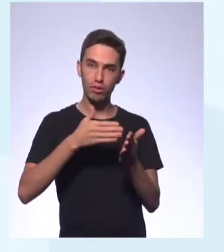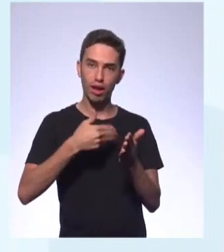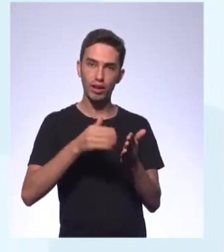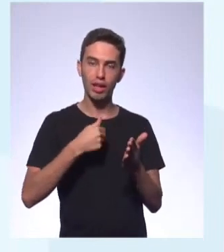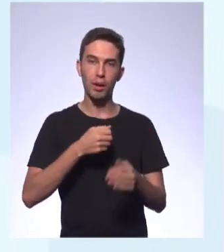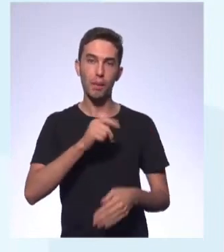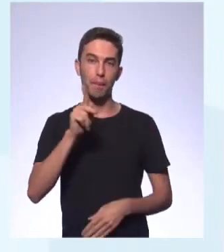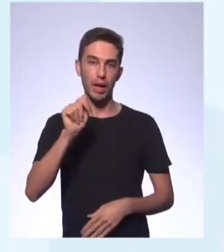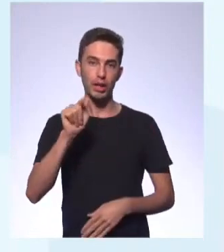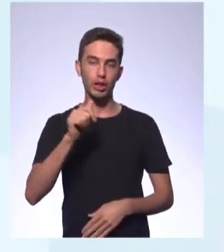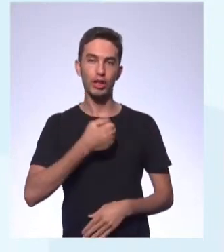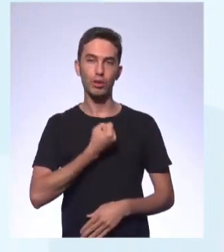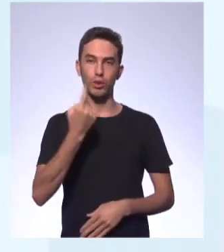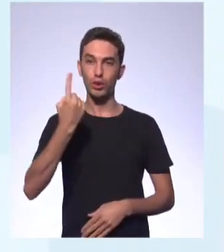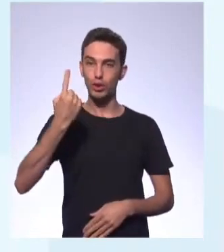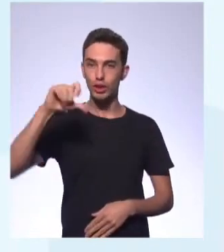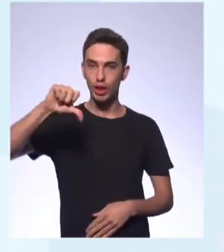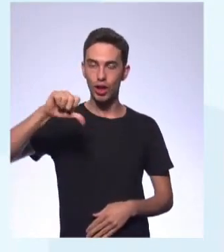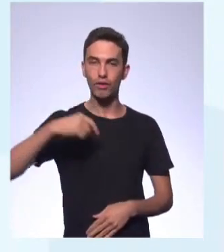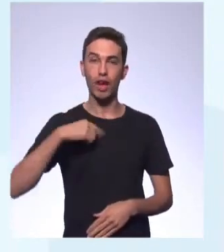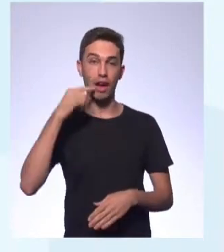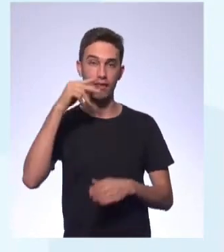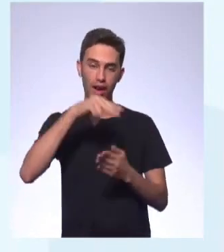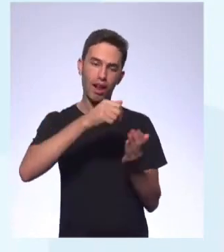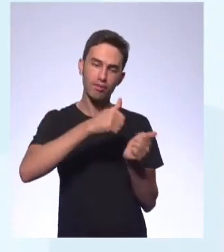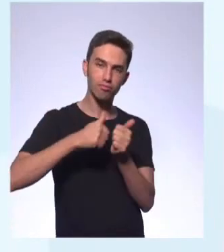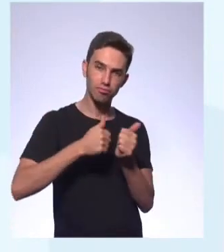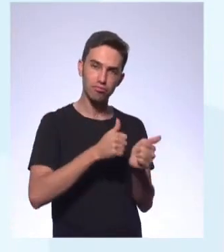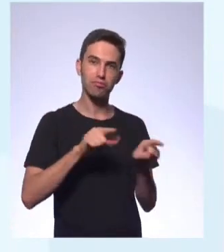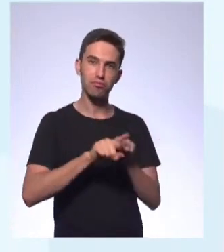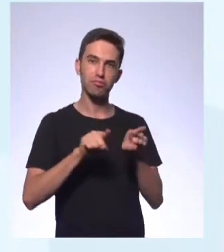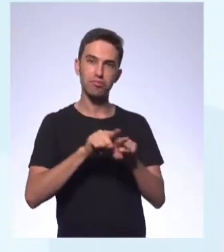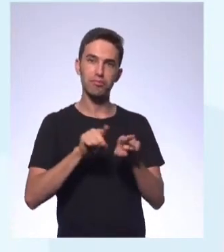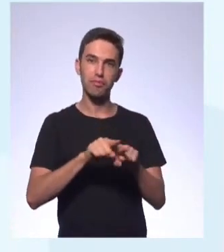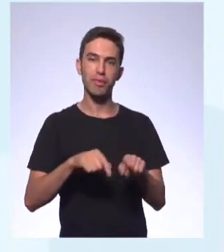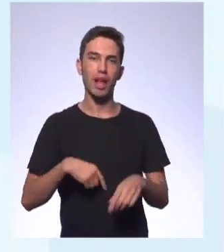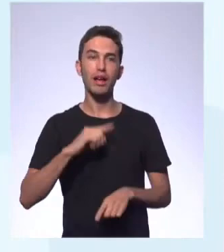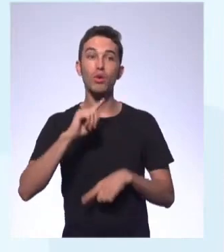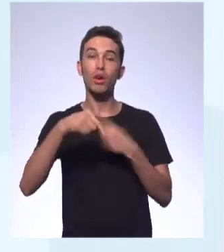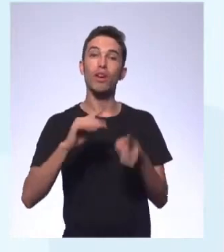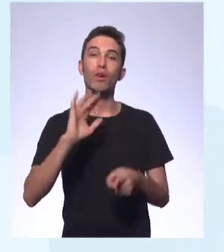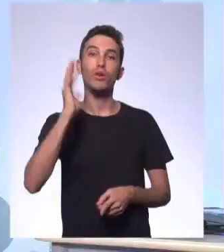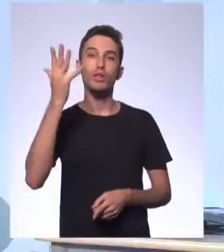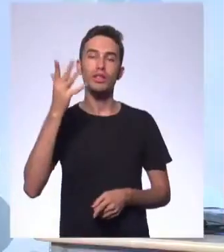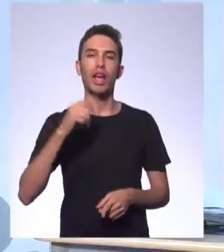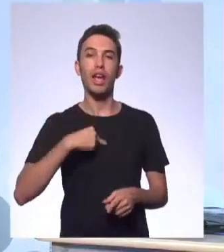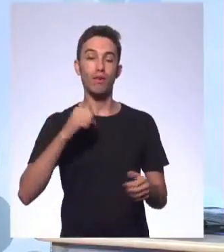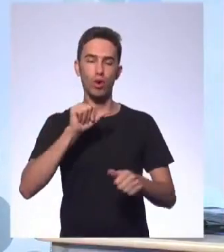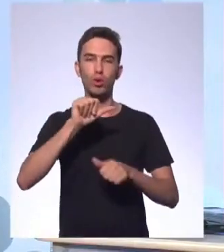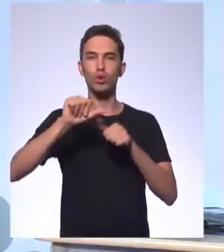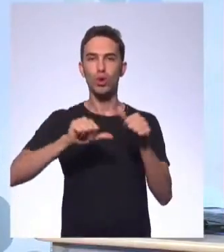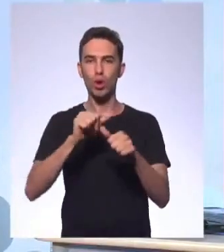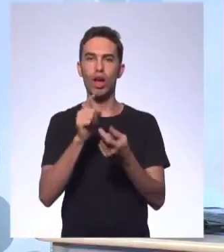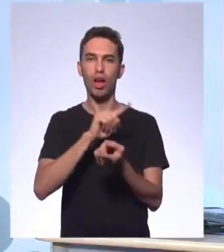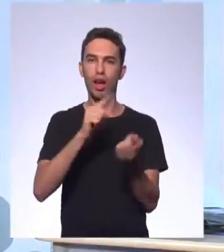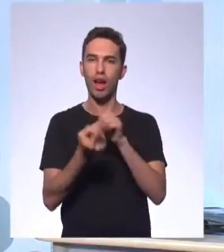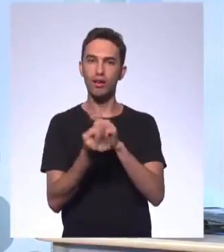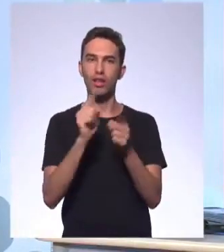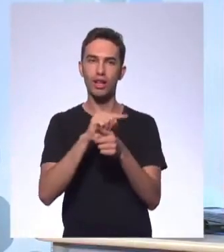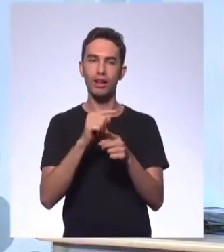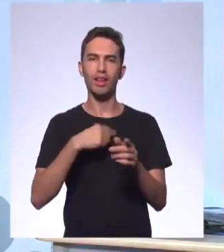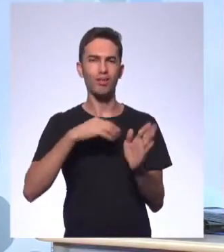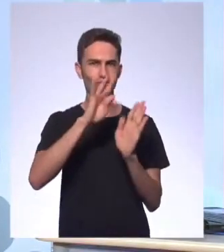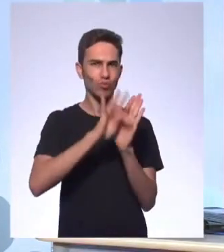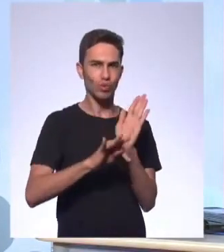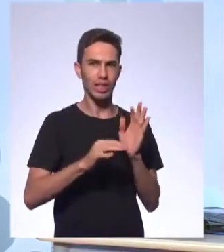página 19. Então, vá até a página 19 e acompanhe. O que vai acontecer? Eu vou alternar a leitura, que é um texto bem grande, eu vou